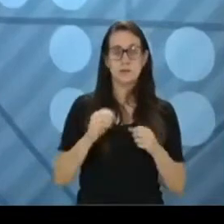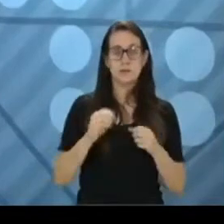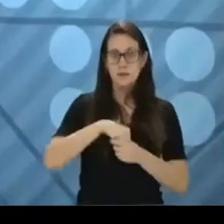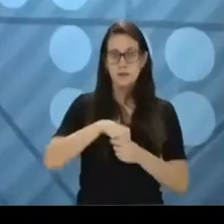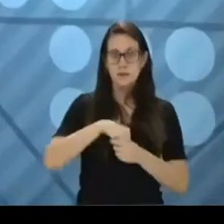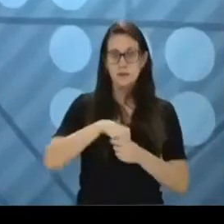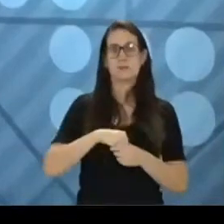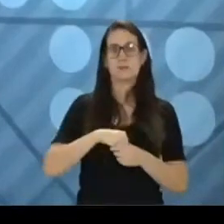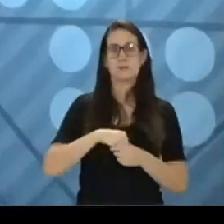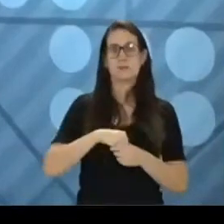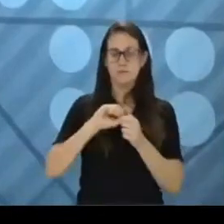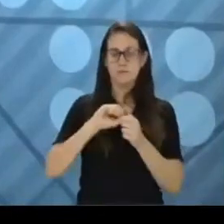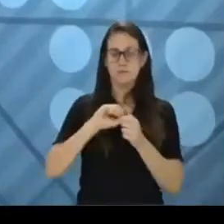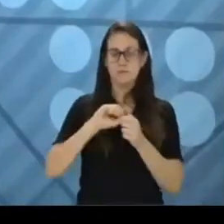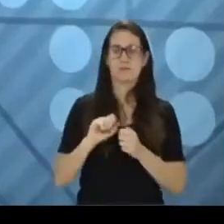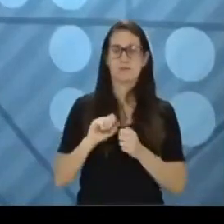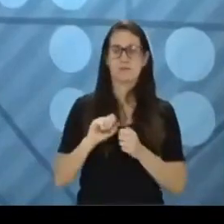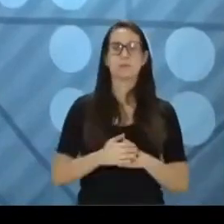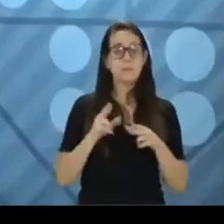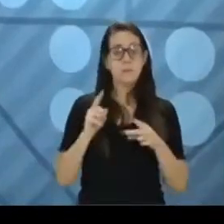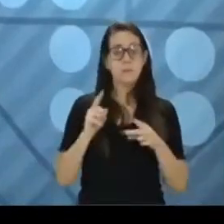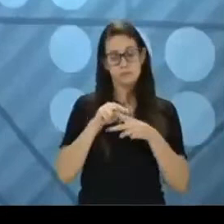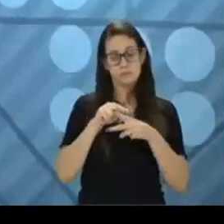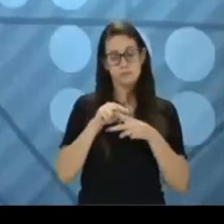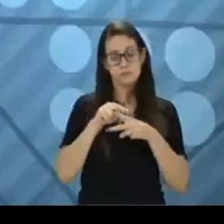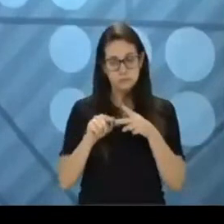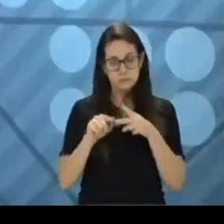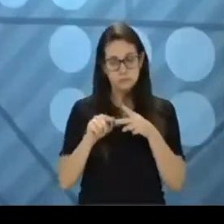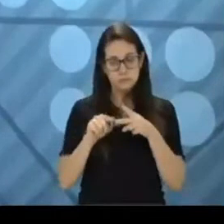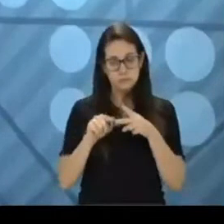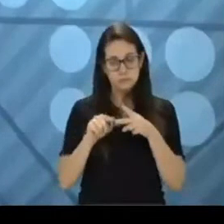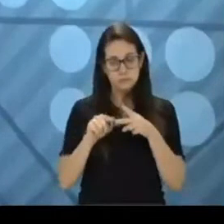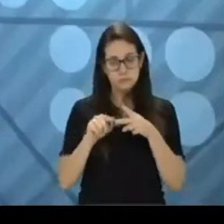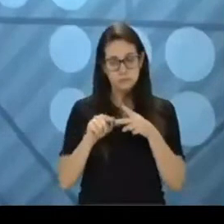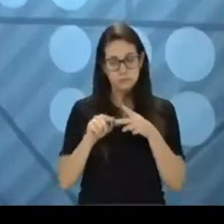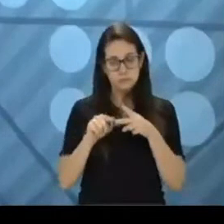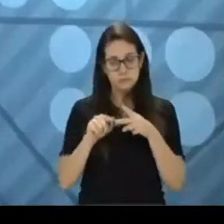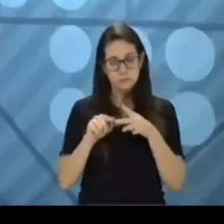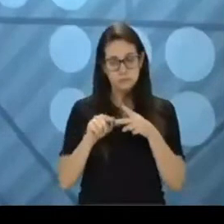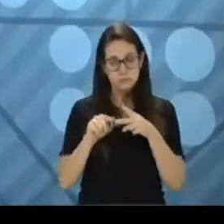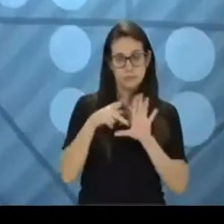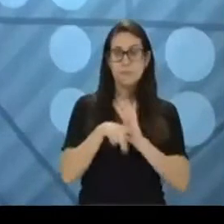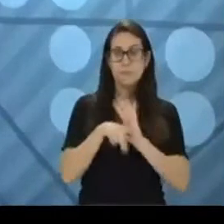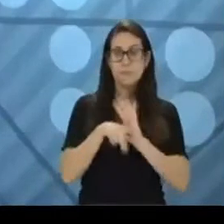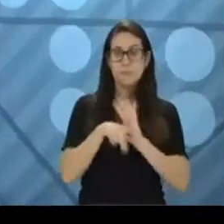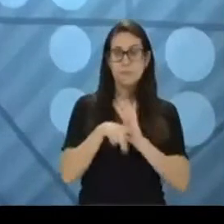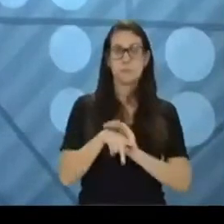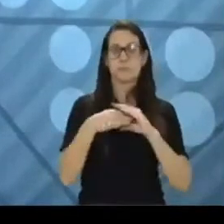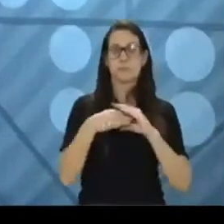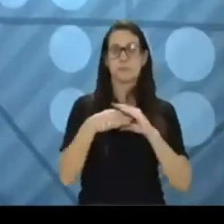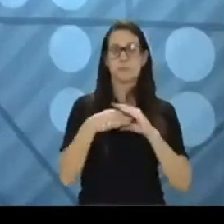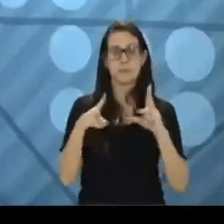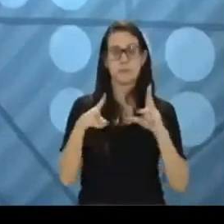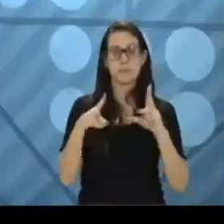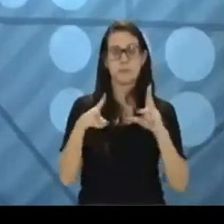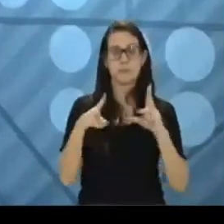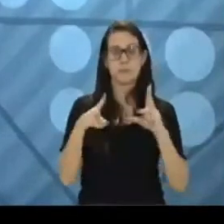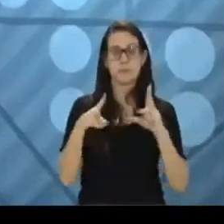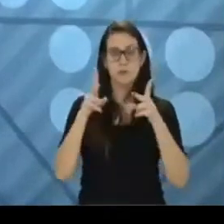citoplasma mesmo. Então, ele faz os mesmos processos, ele produz as proteínas que são necessárias para o seu metabolismo, assim como a